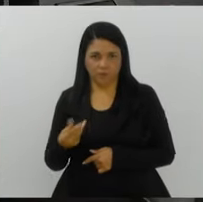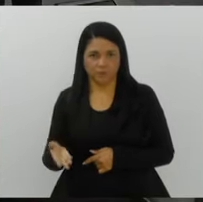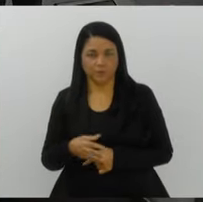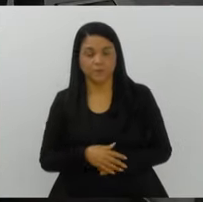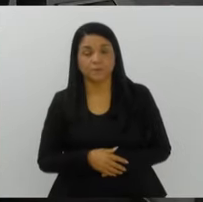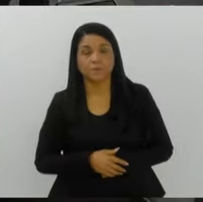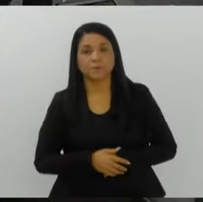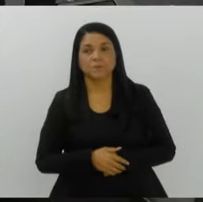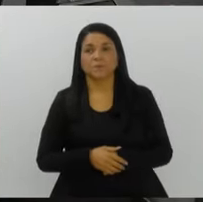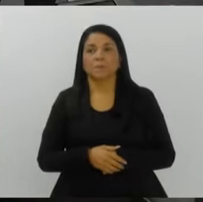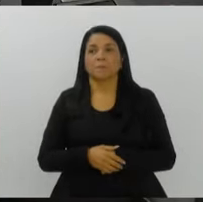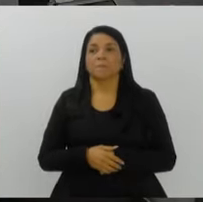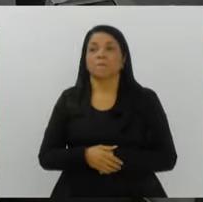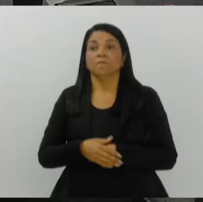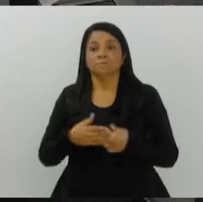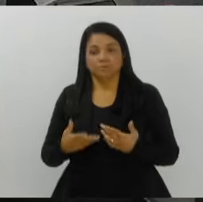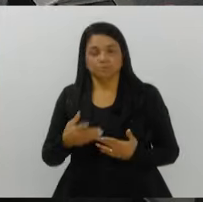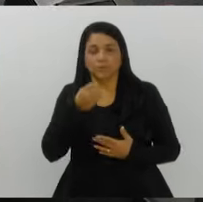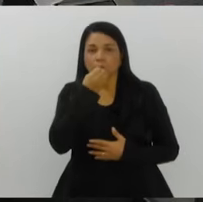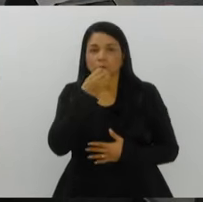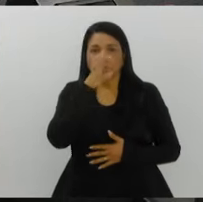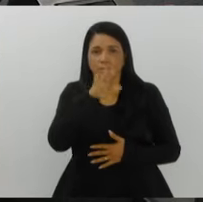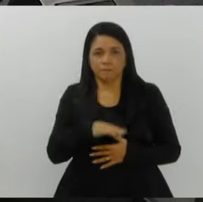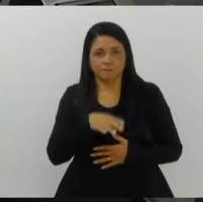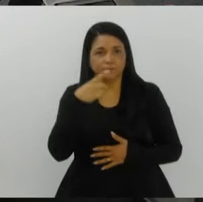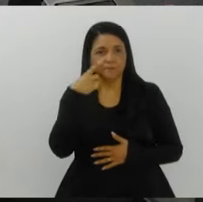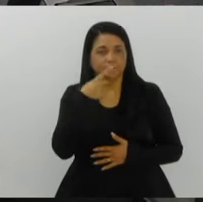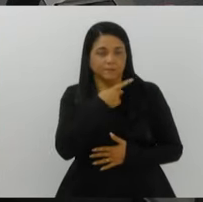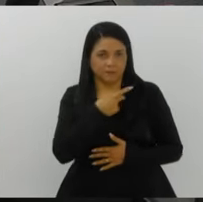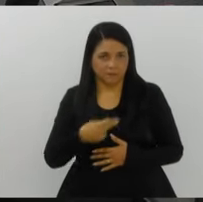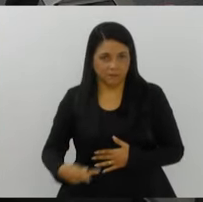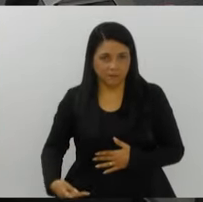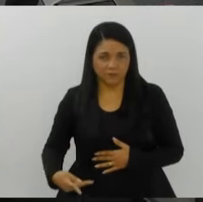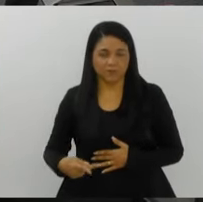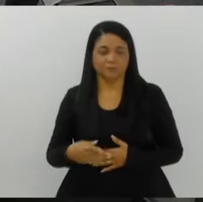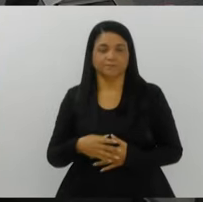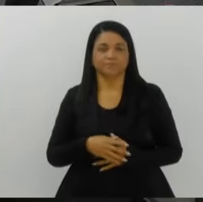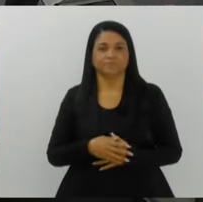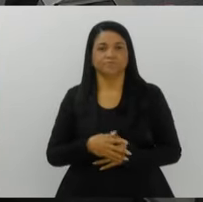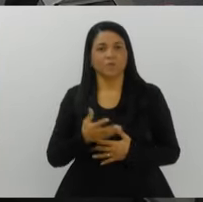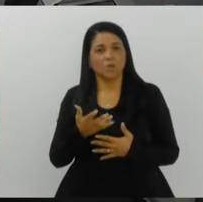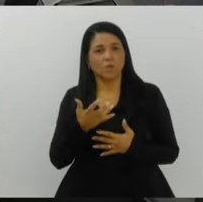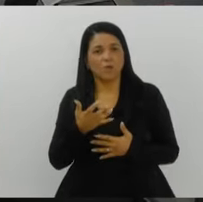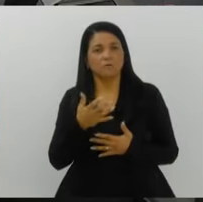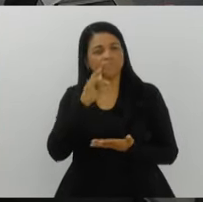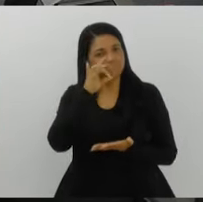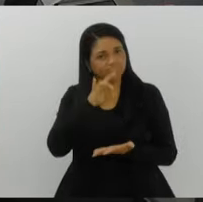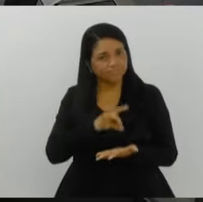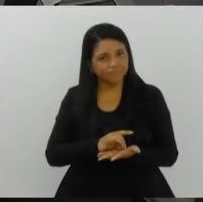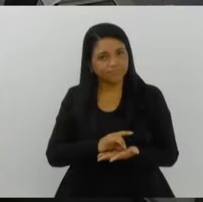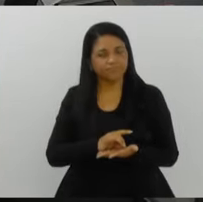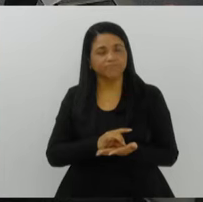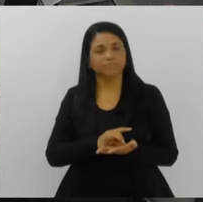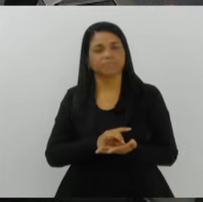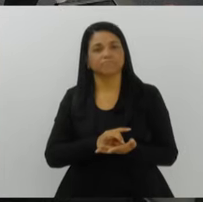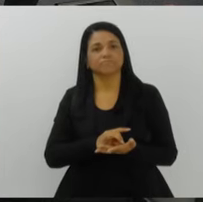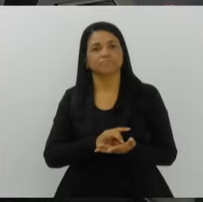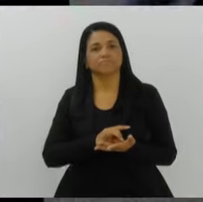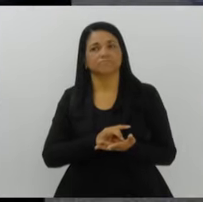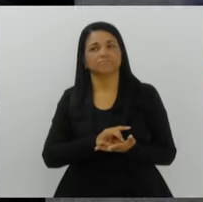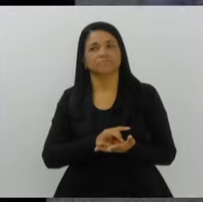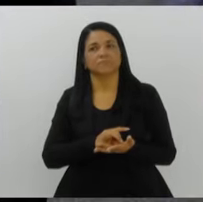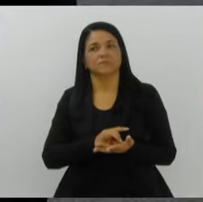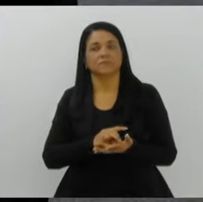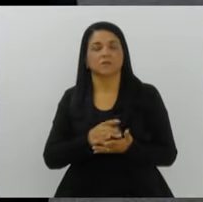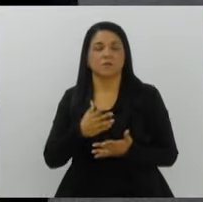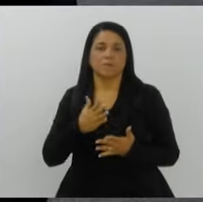Boa tarde, presidente. Eu quero, na verdade, fazer aqui um gesto de reverência à nossa companheira do